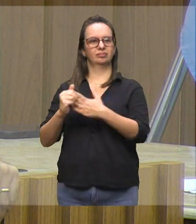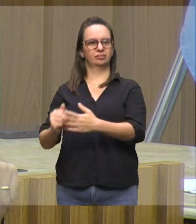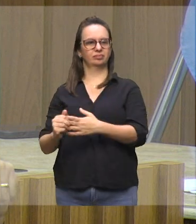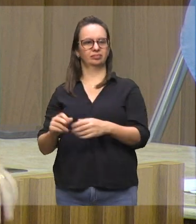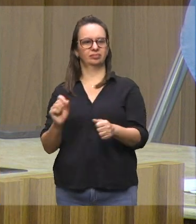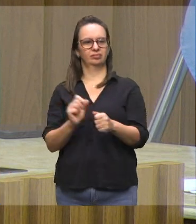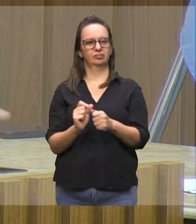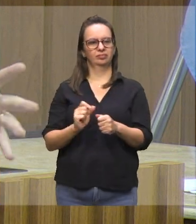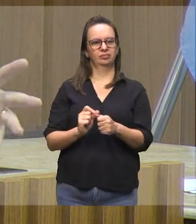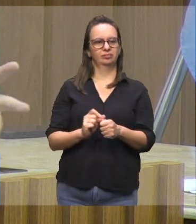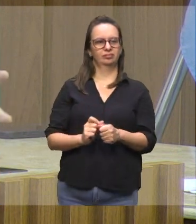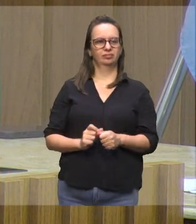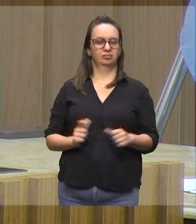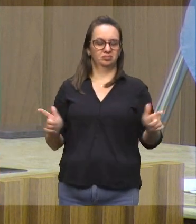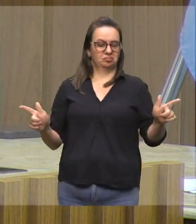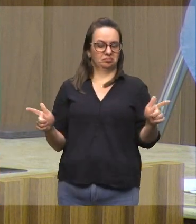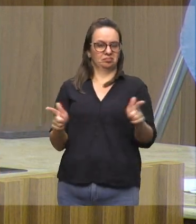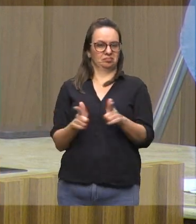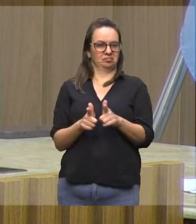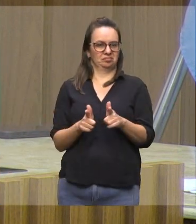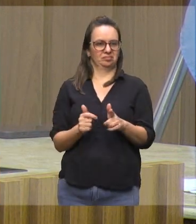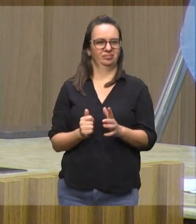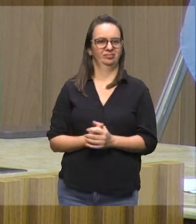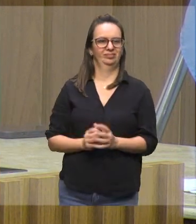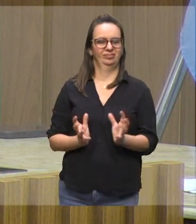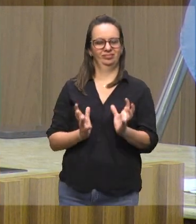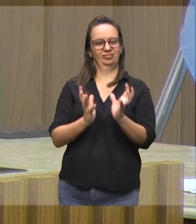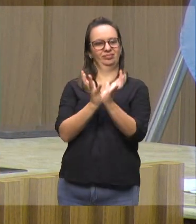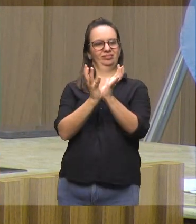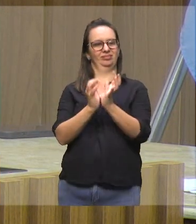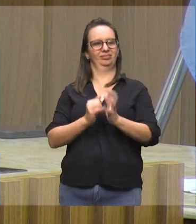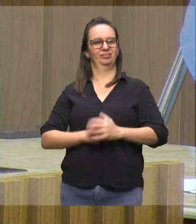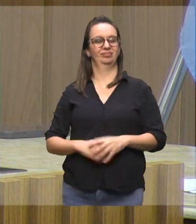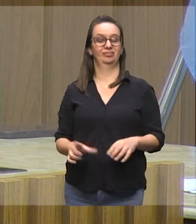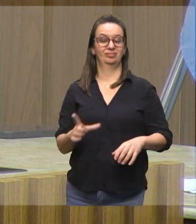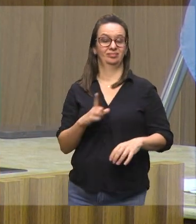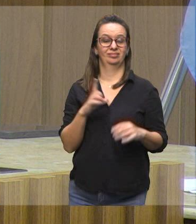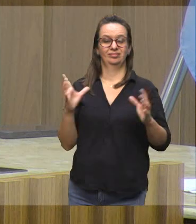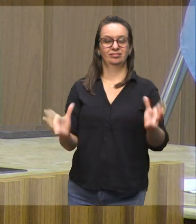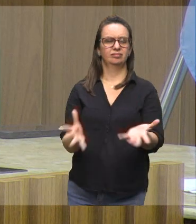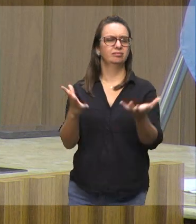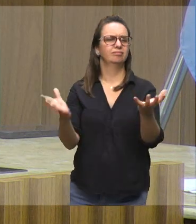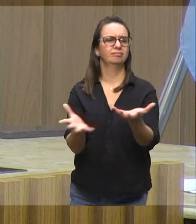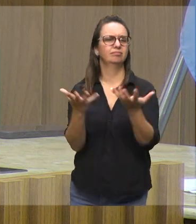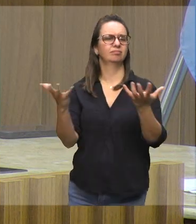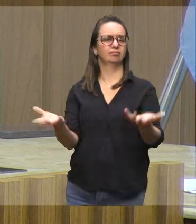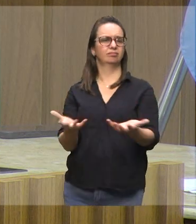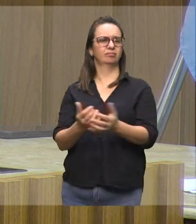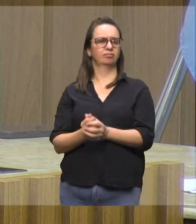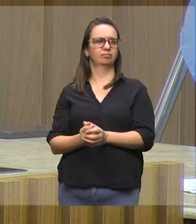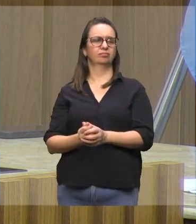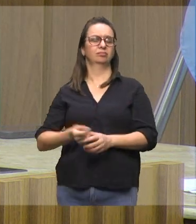ali um mini-grêmio, fazer despertar esse interesse nesses alunos da nossa rede municipal, para que ele consiga enxergar